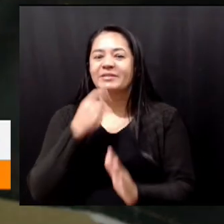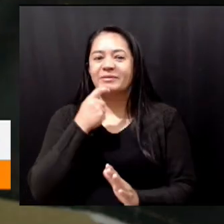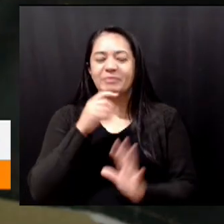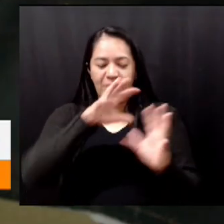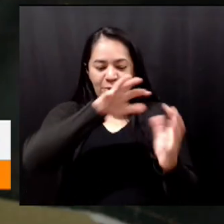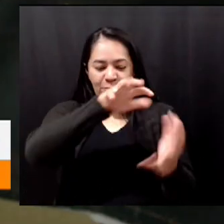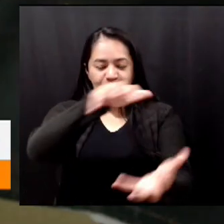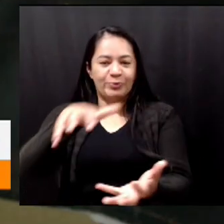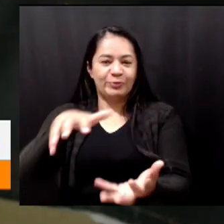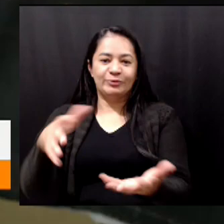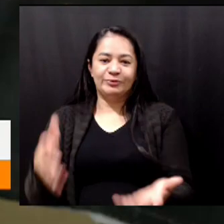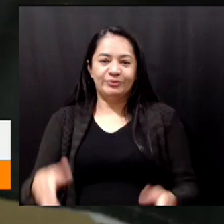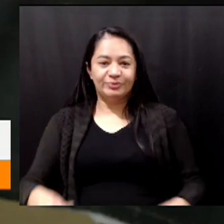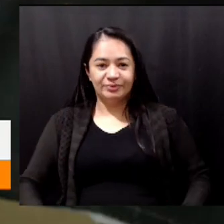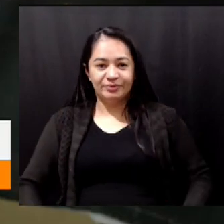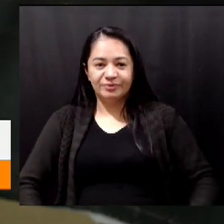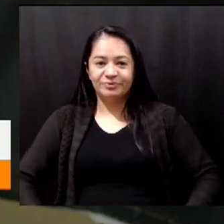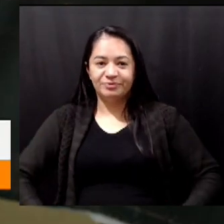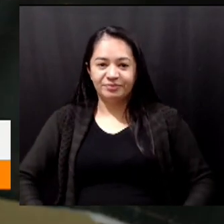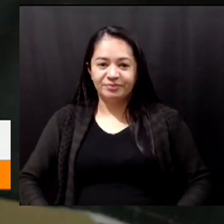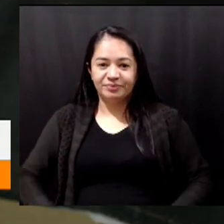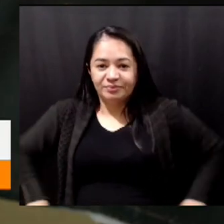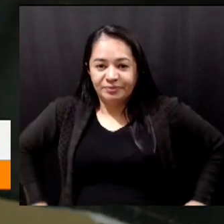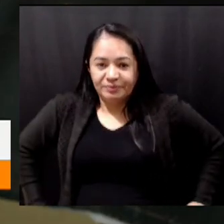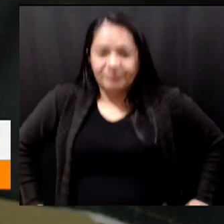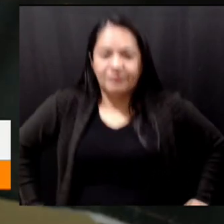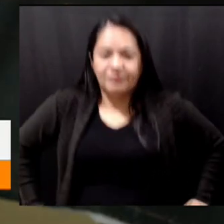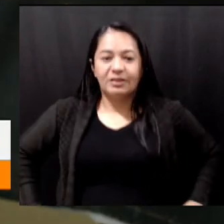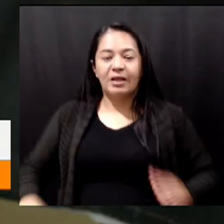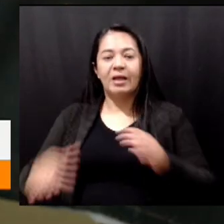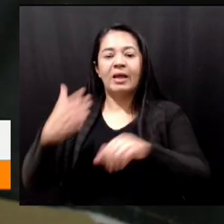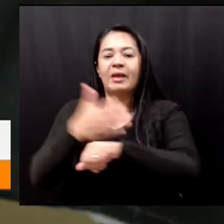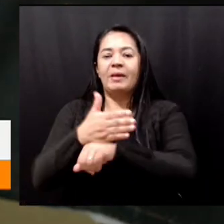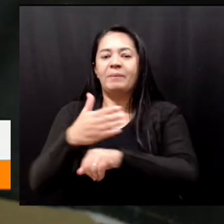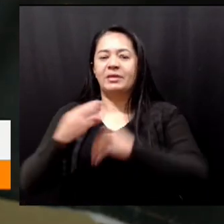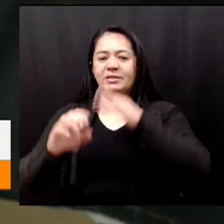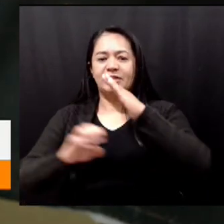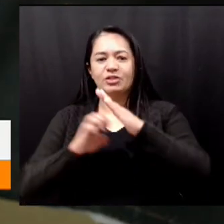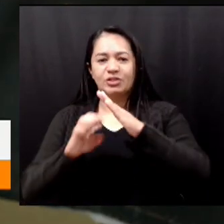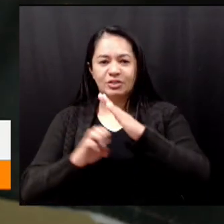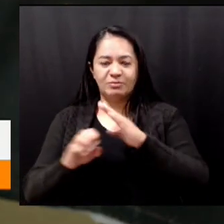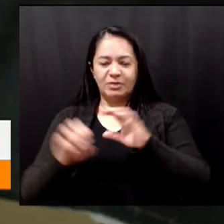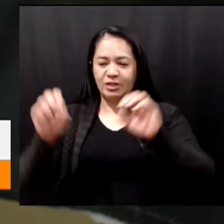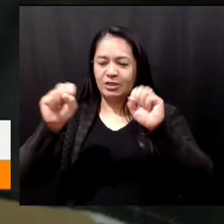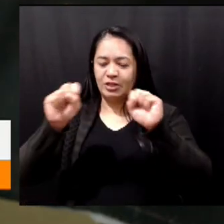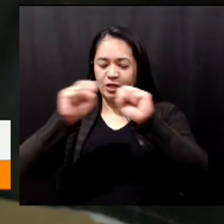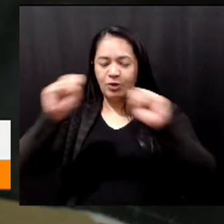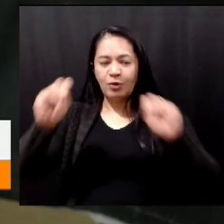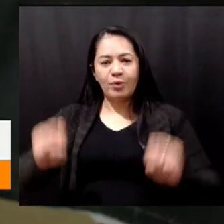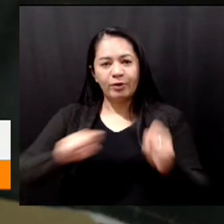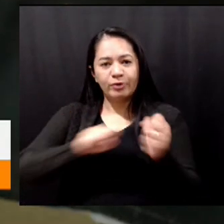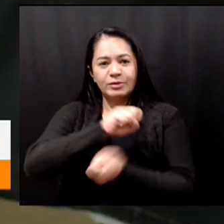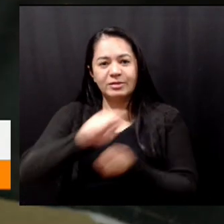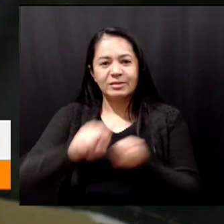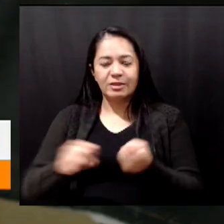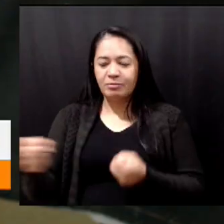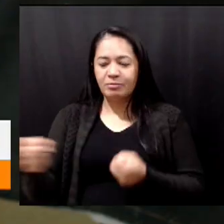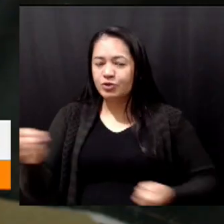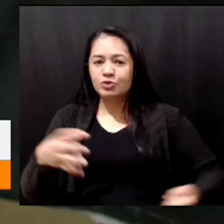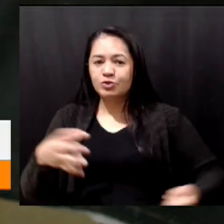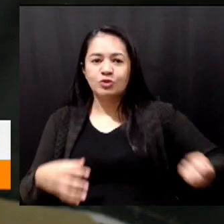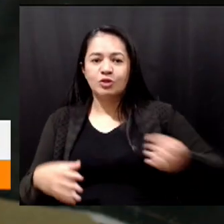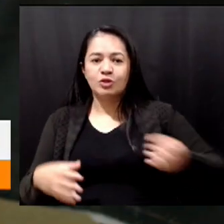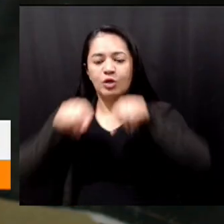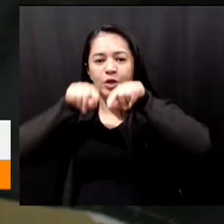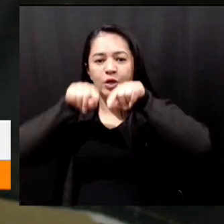Eduardo? A questão da participação de grandes empresas nesse ecossistema de inovação em parcerias com as